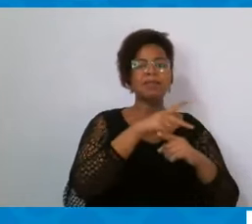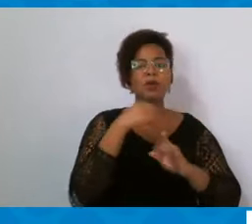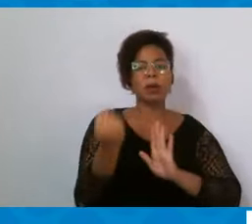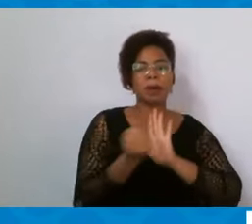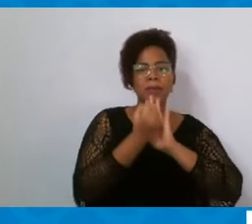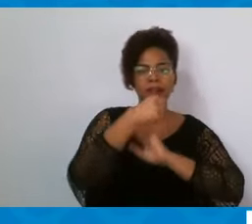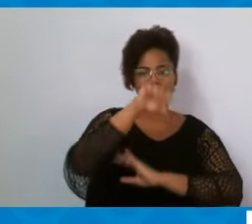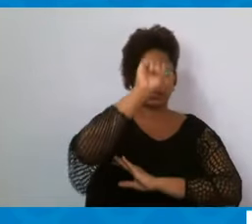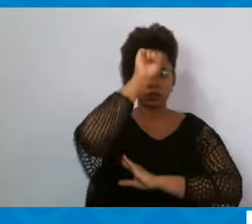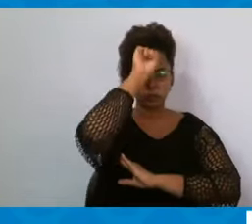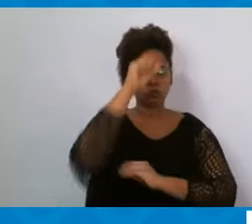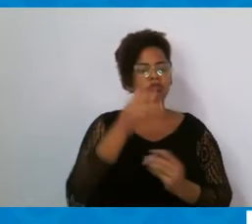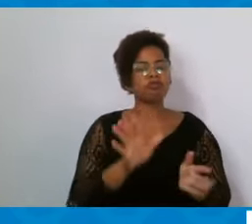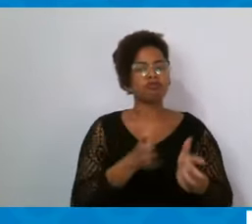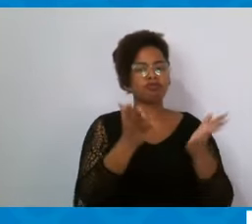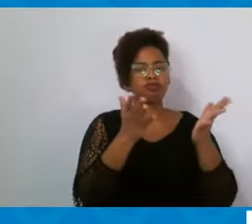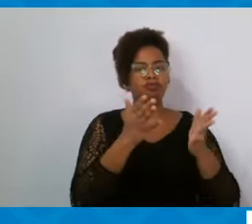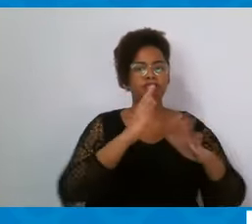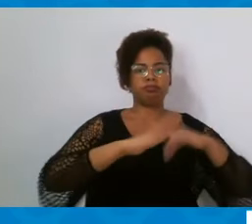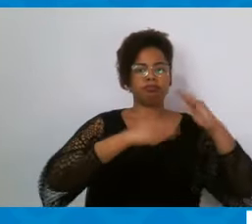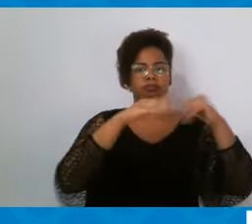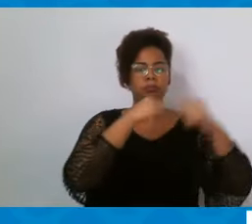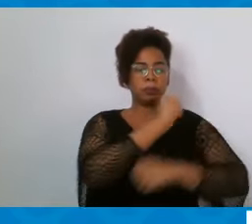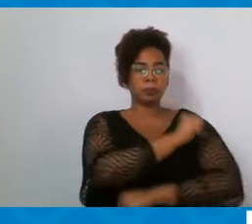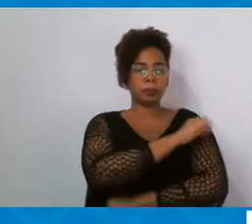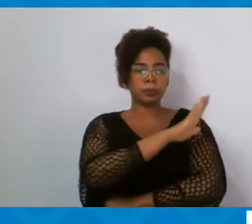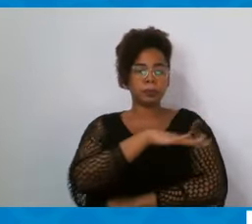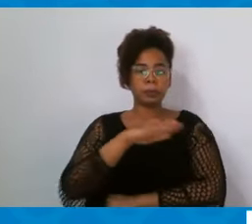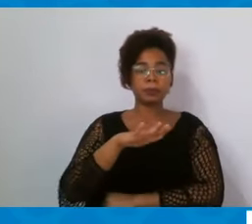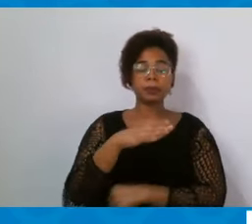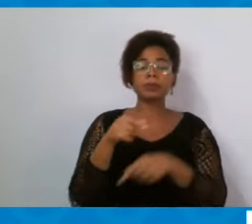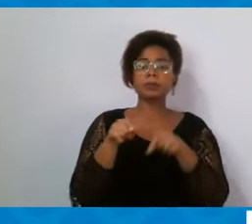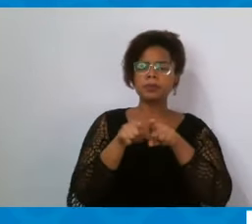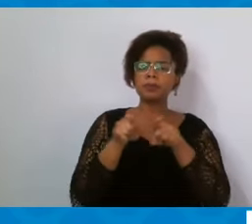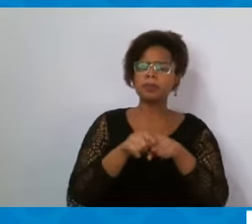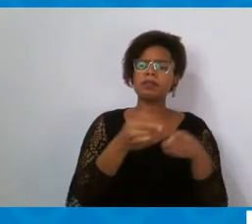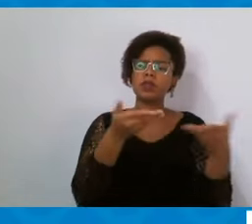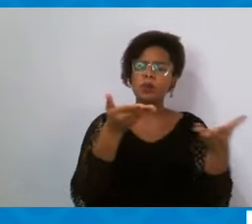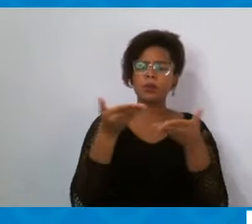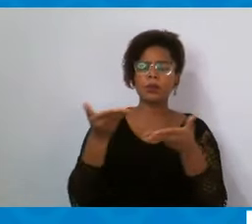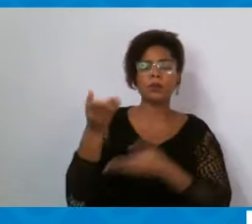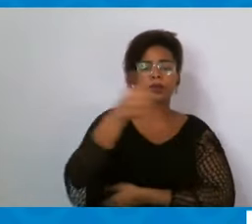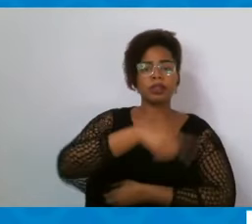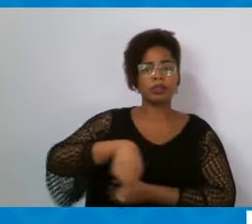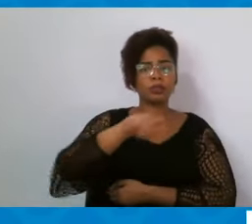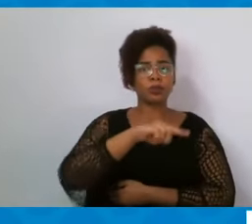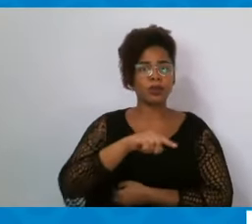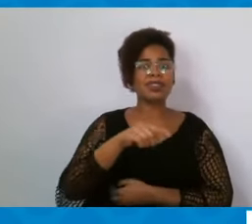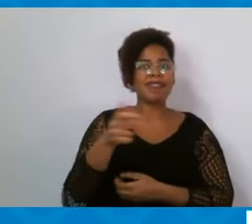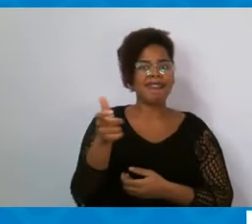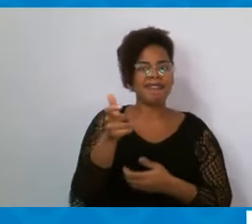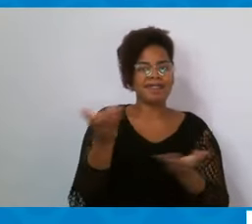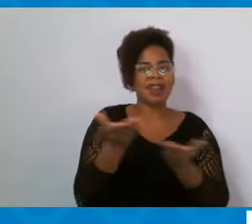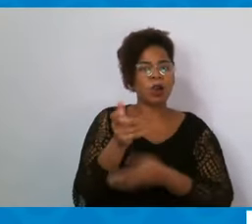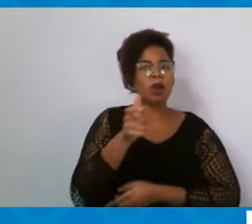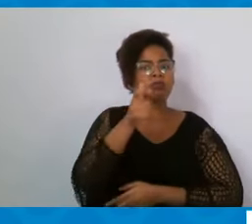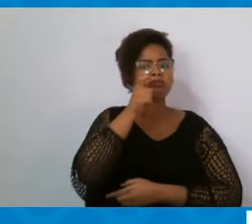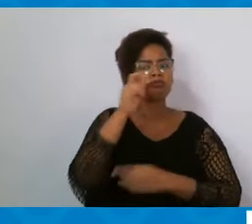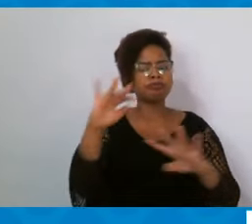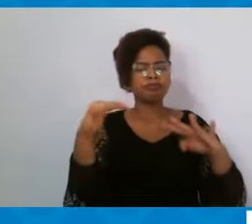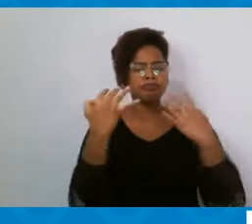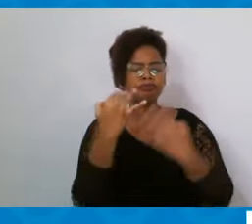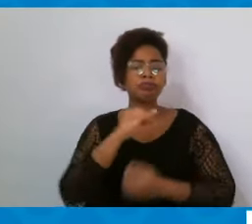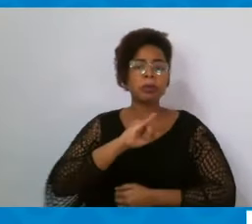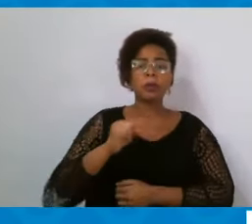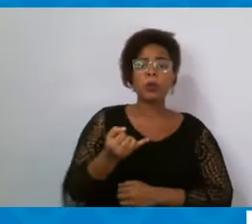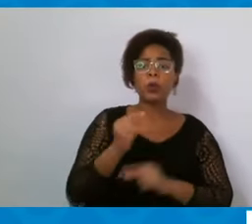for Tomorrow. Também gostaria de convidar todos vocês que estão nos assistindo que possam participar com